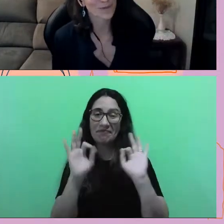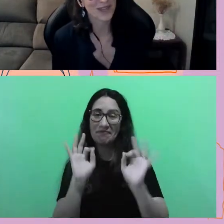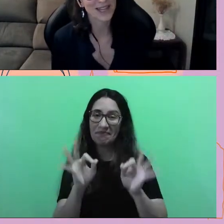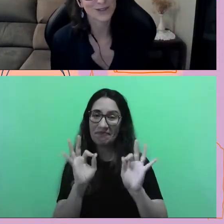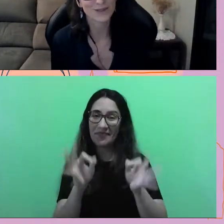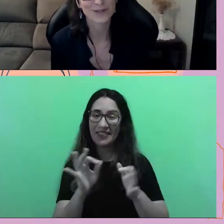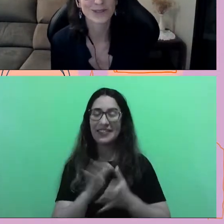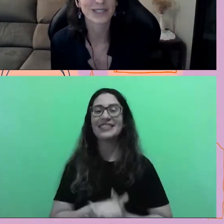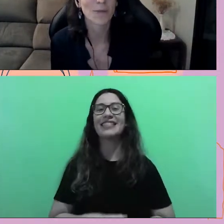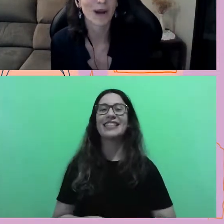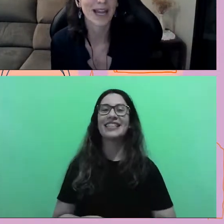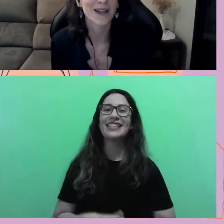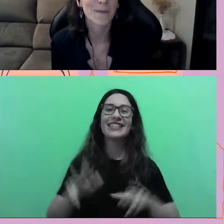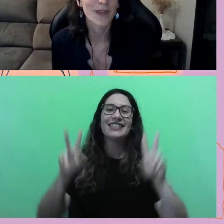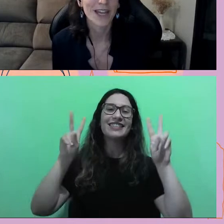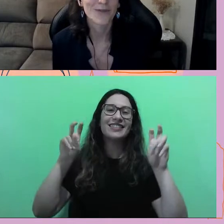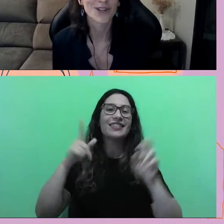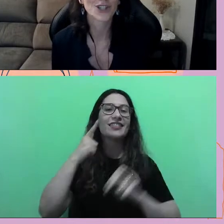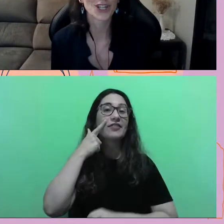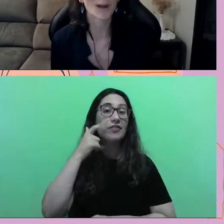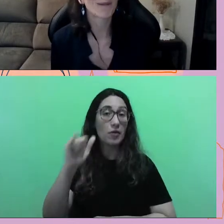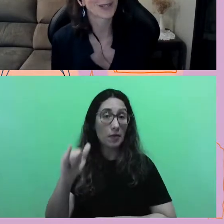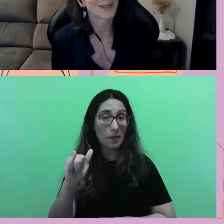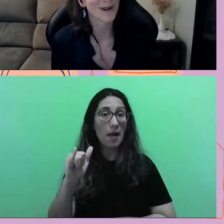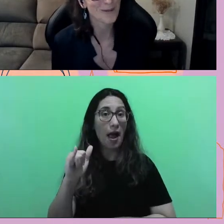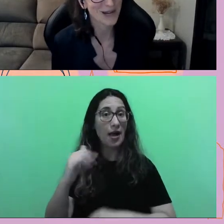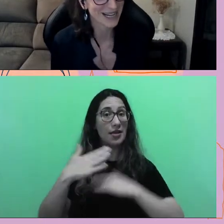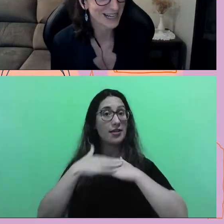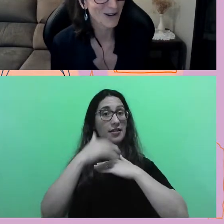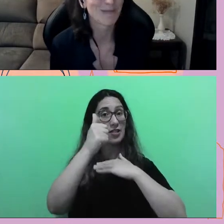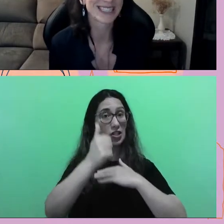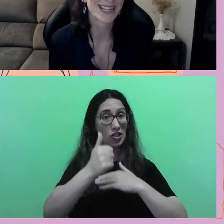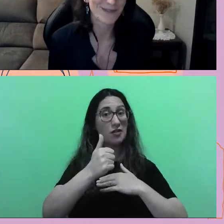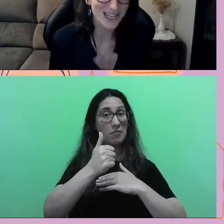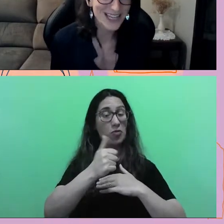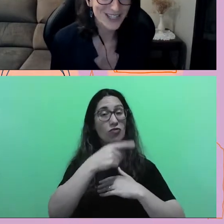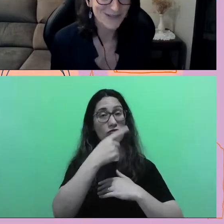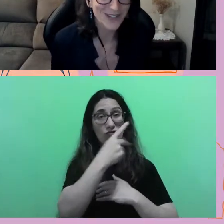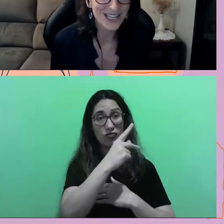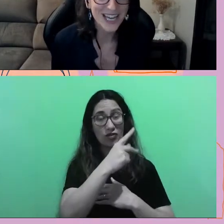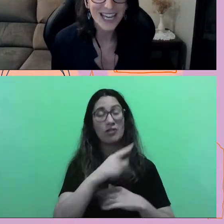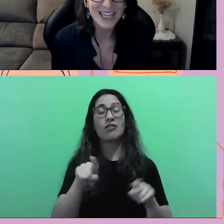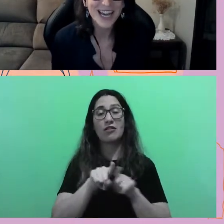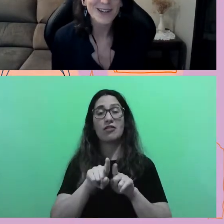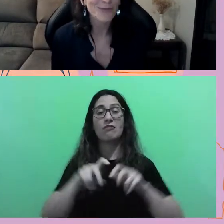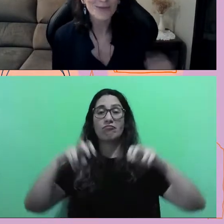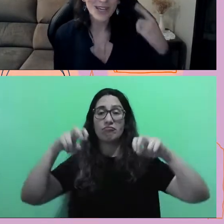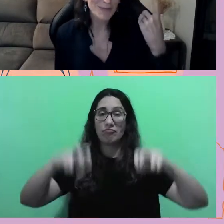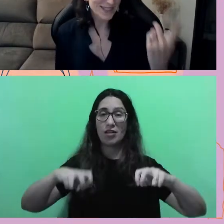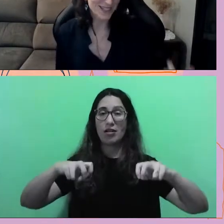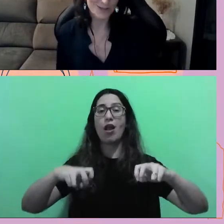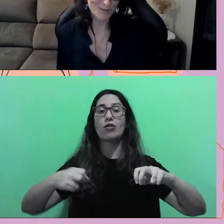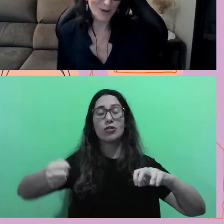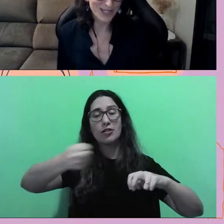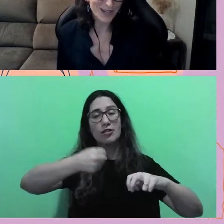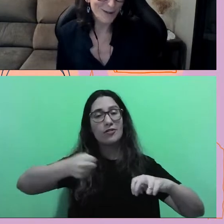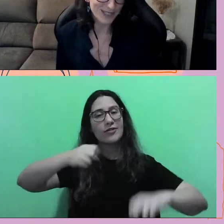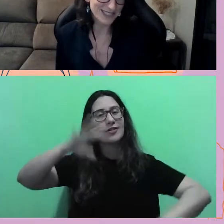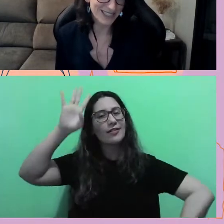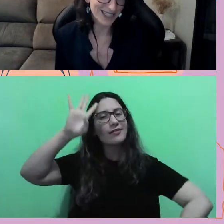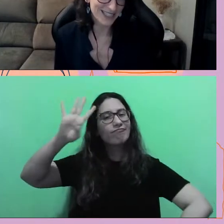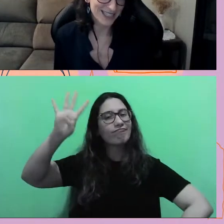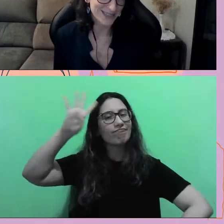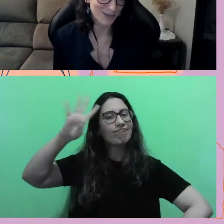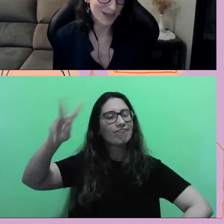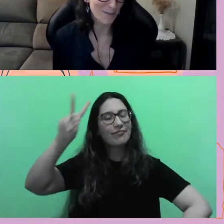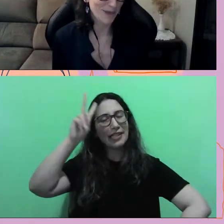falou, né, do seu pai... enfim, te chamar para tomar uma cerveja, enfim. E aí eu fiquei pensando numa outra coisa